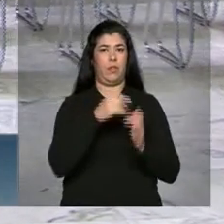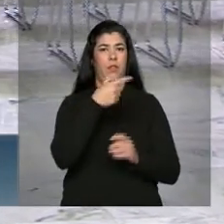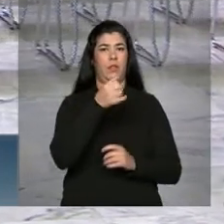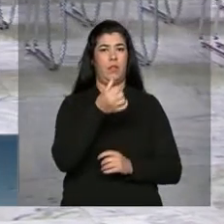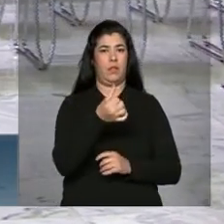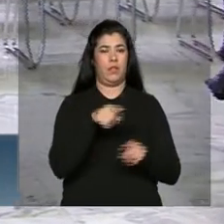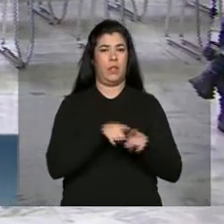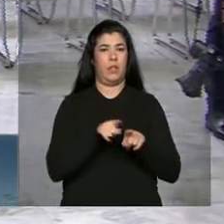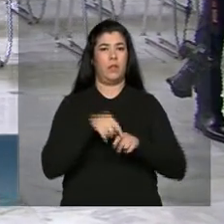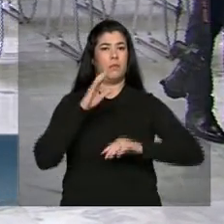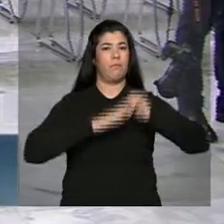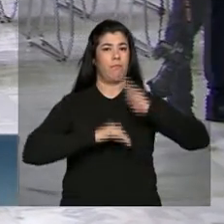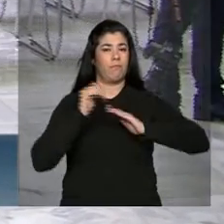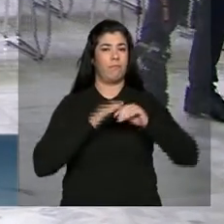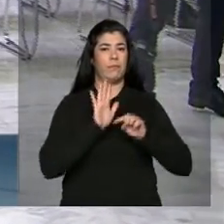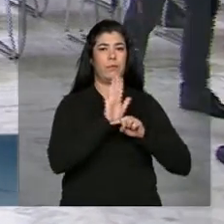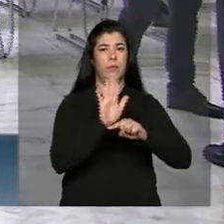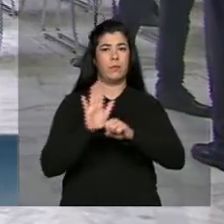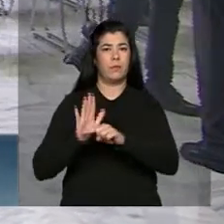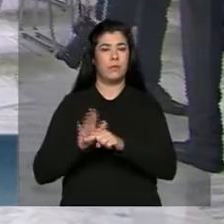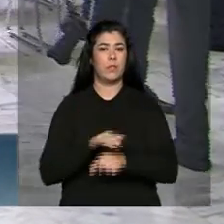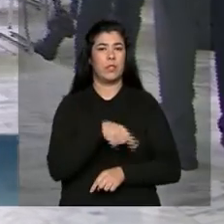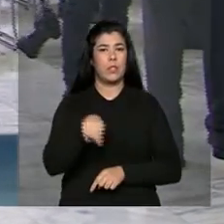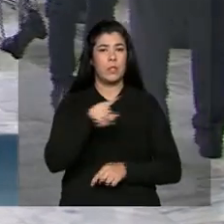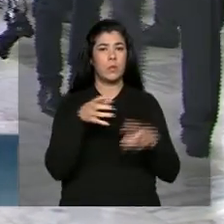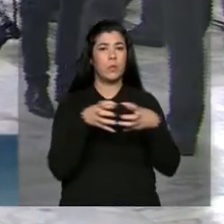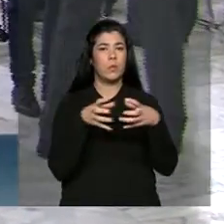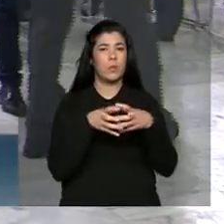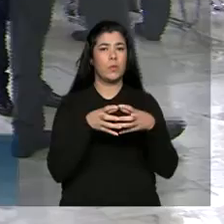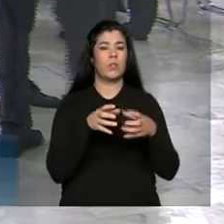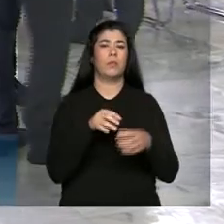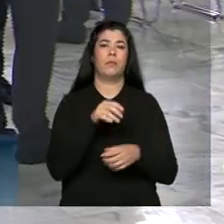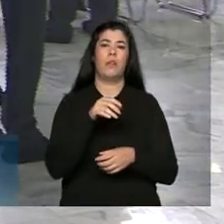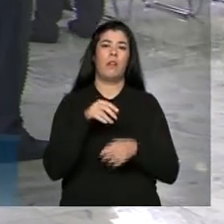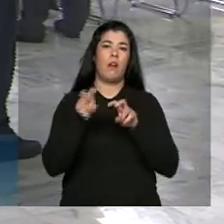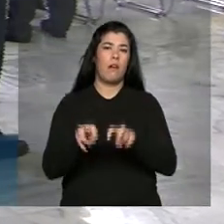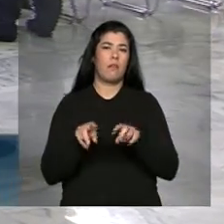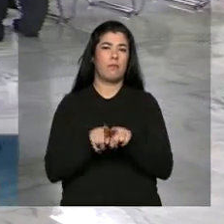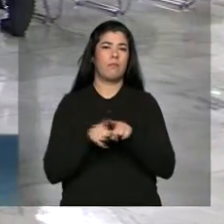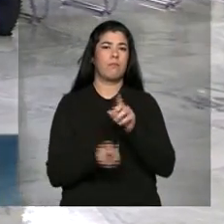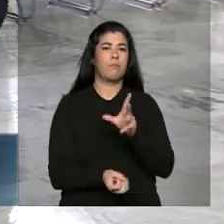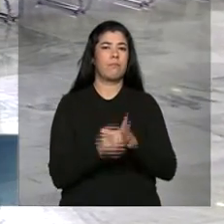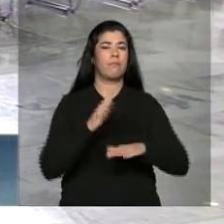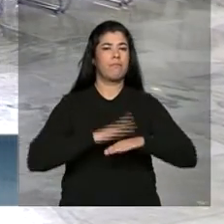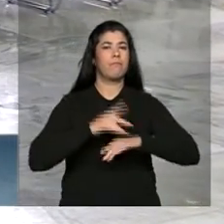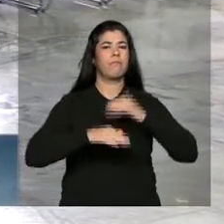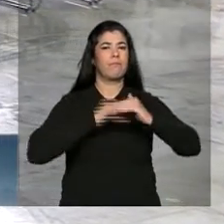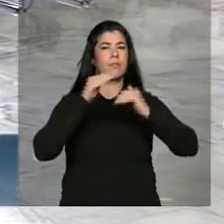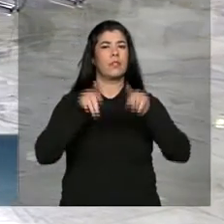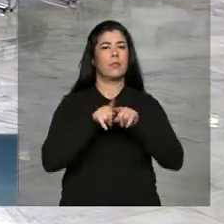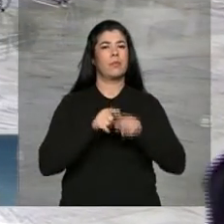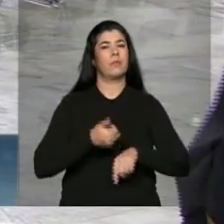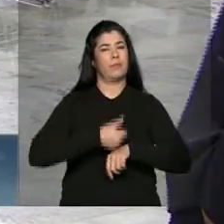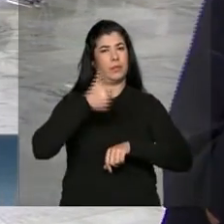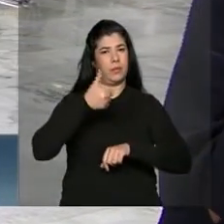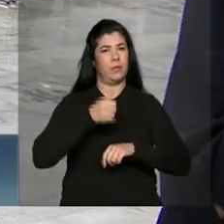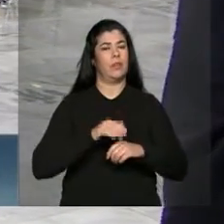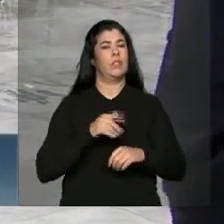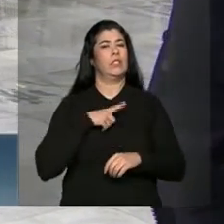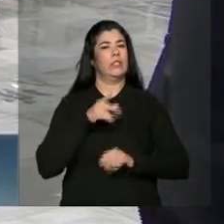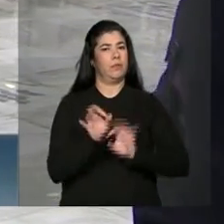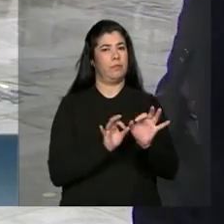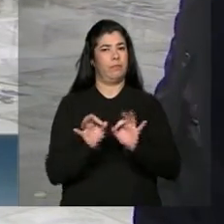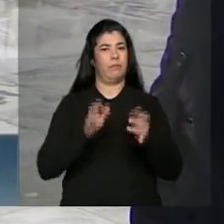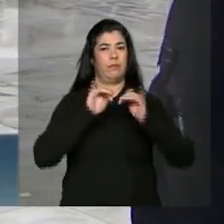2015-2016. São medidas para auxiliar esses pequenos agricultores a produzir mais e melhor. Com o plano,